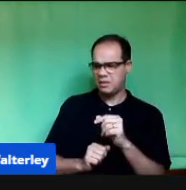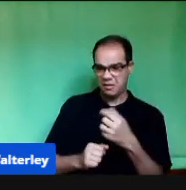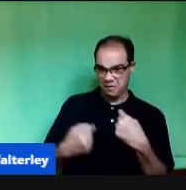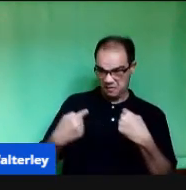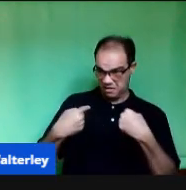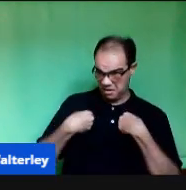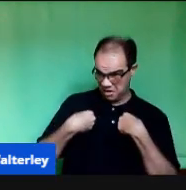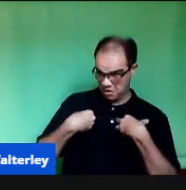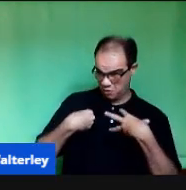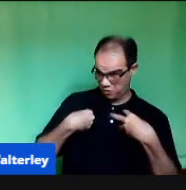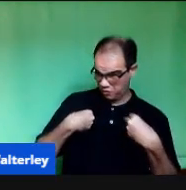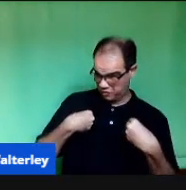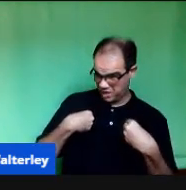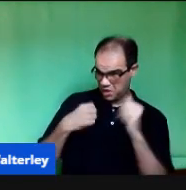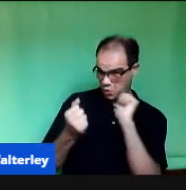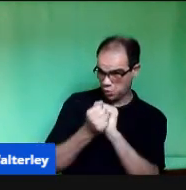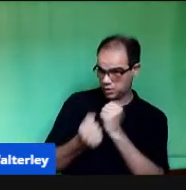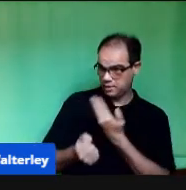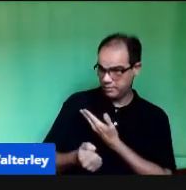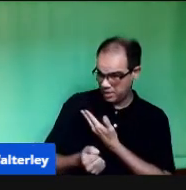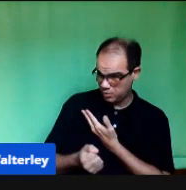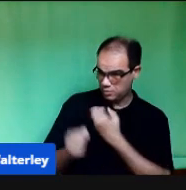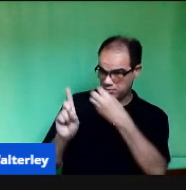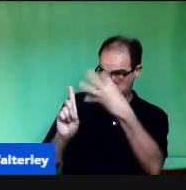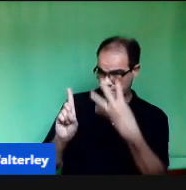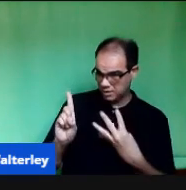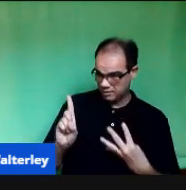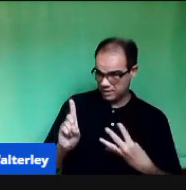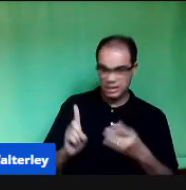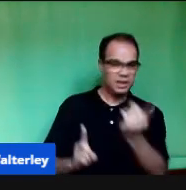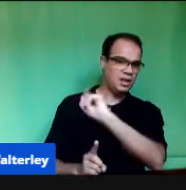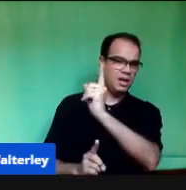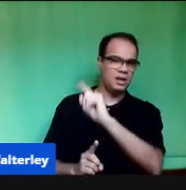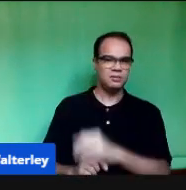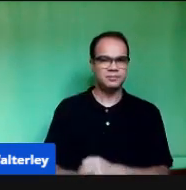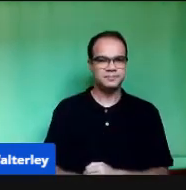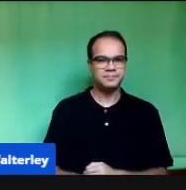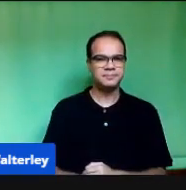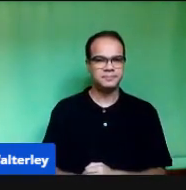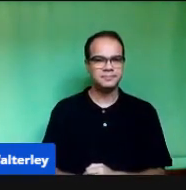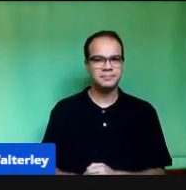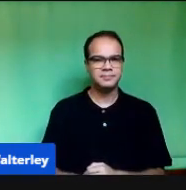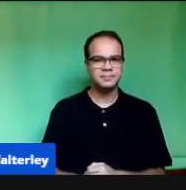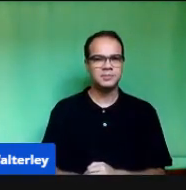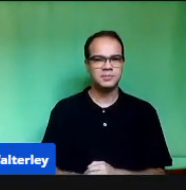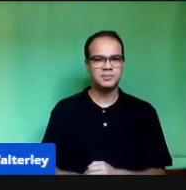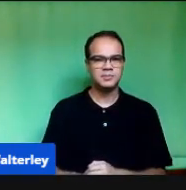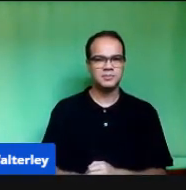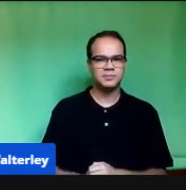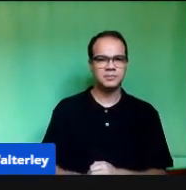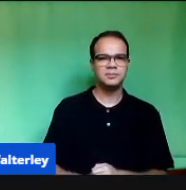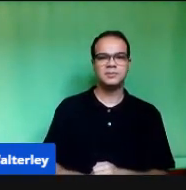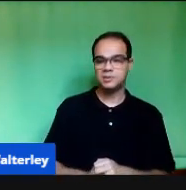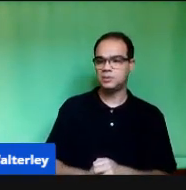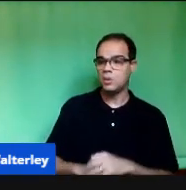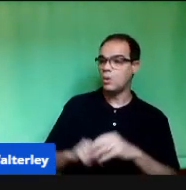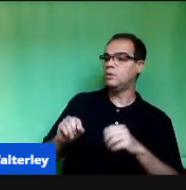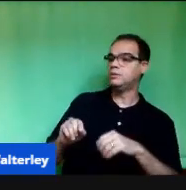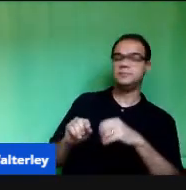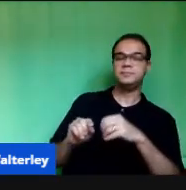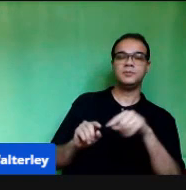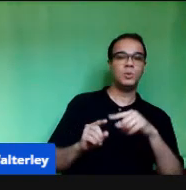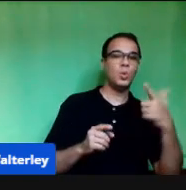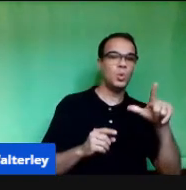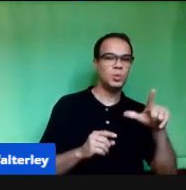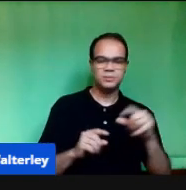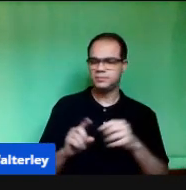tivessem colegas. 15% dos alunos consideraram a homossexualidade ainda doença. E